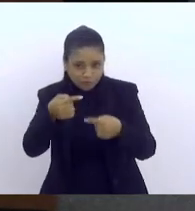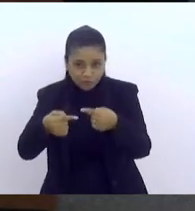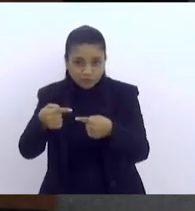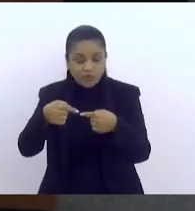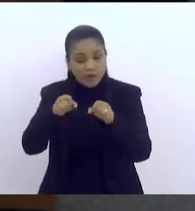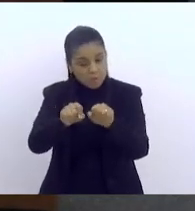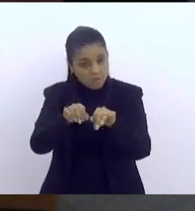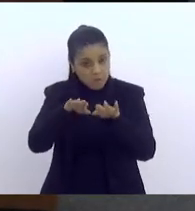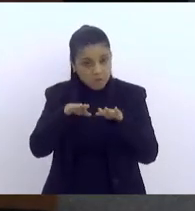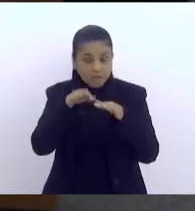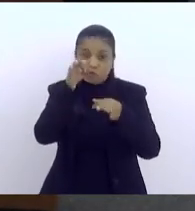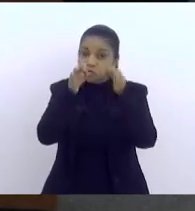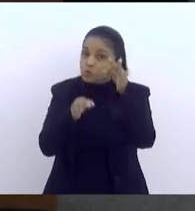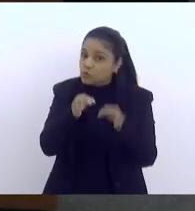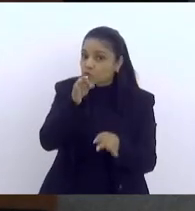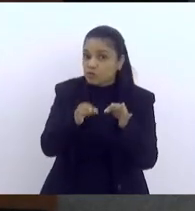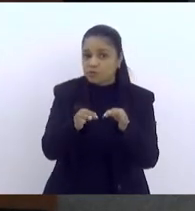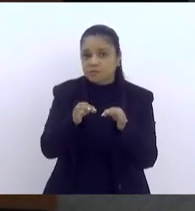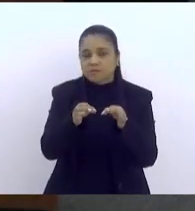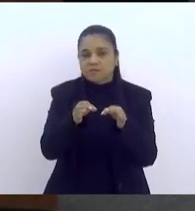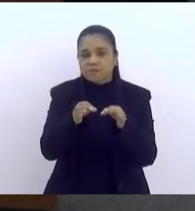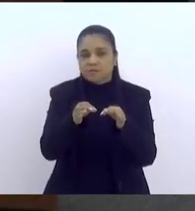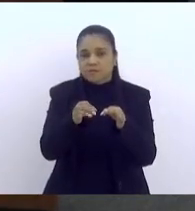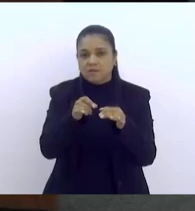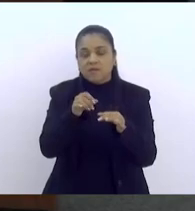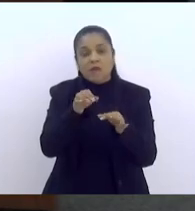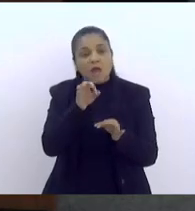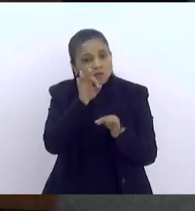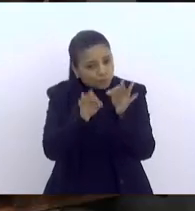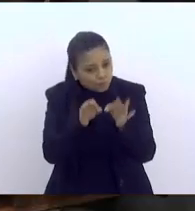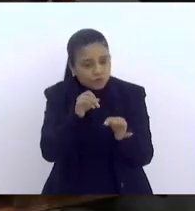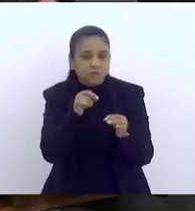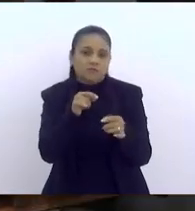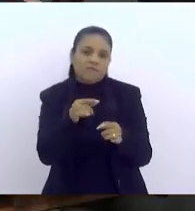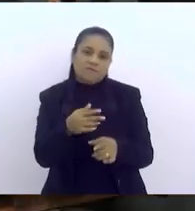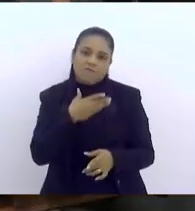justiça não seja uma farsa. Muito obrigado, presidenta.